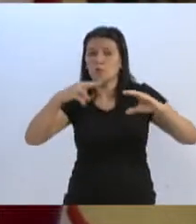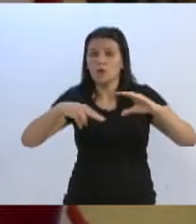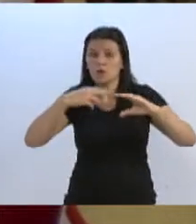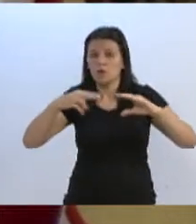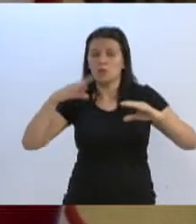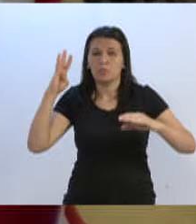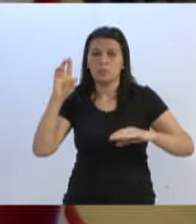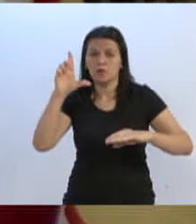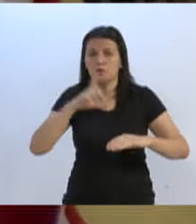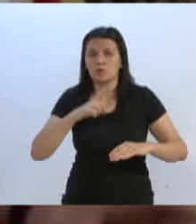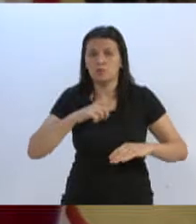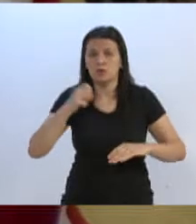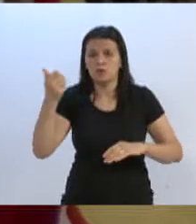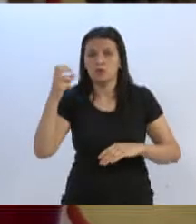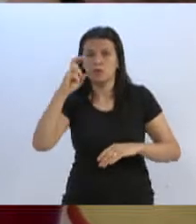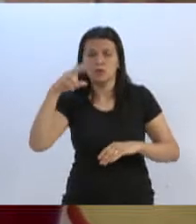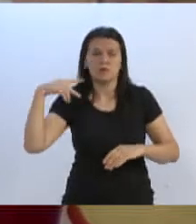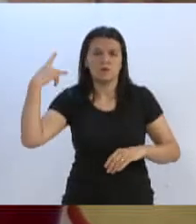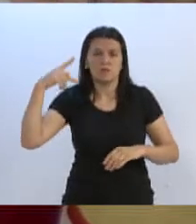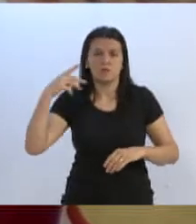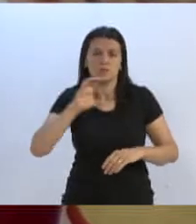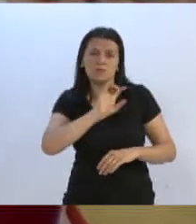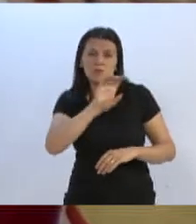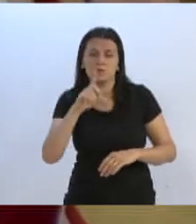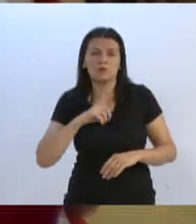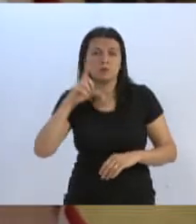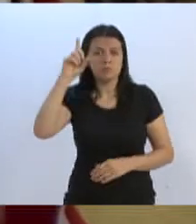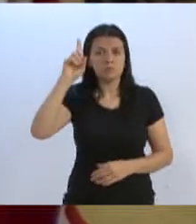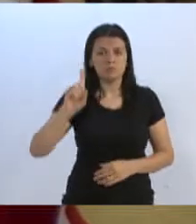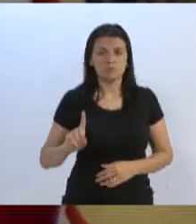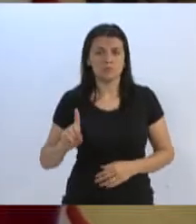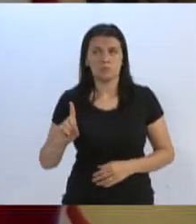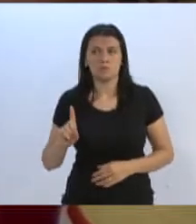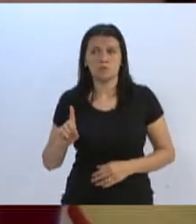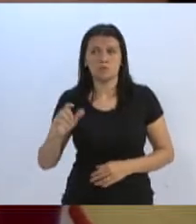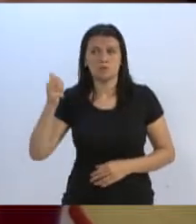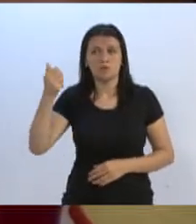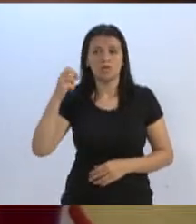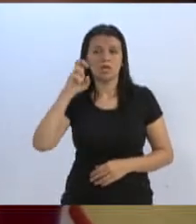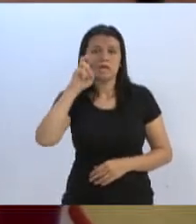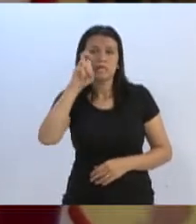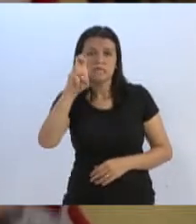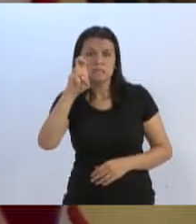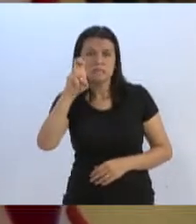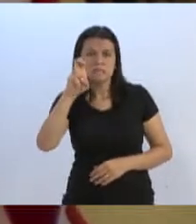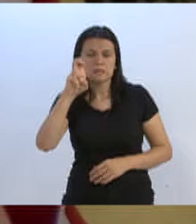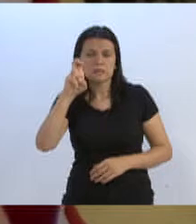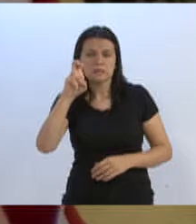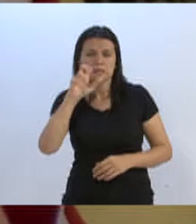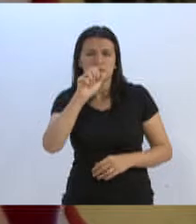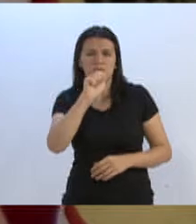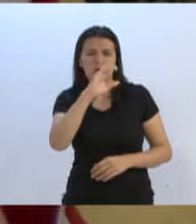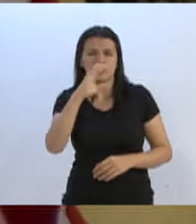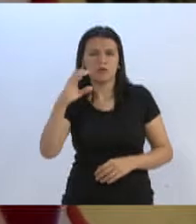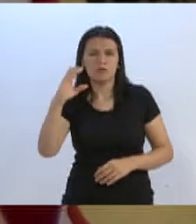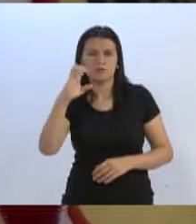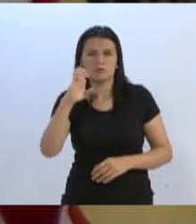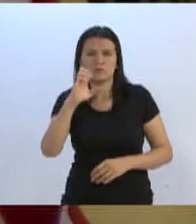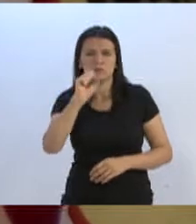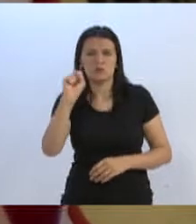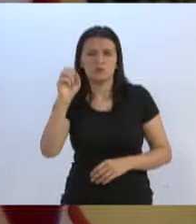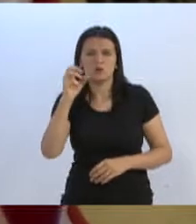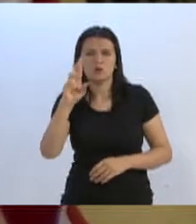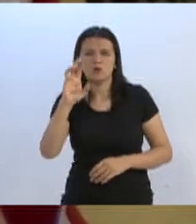vereadores, e cada um tem direito a 15 assessores. Nós temos aqui